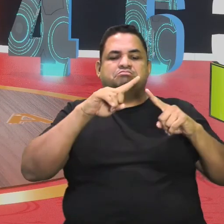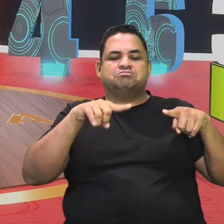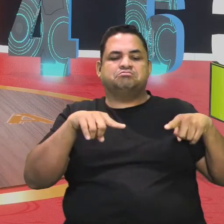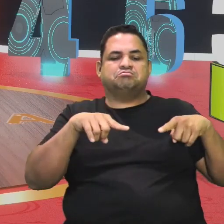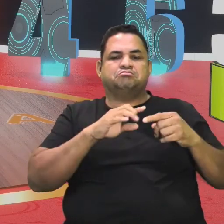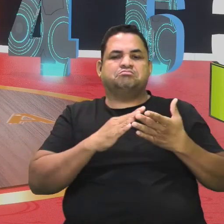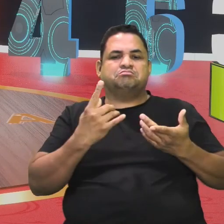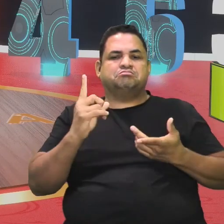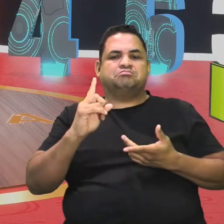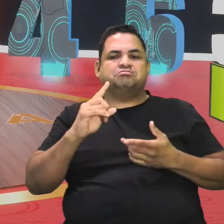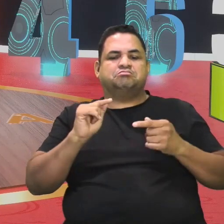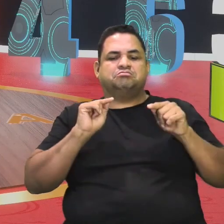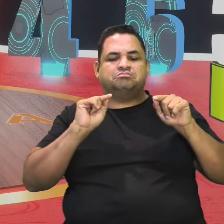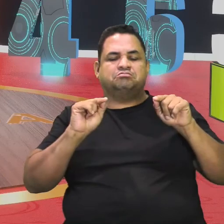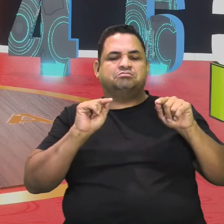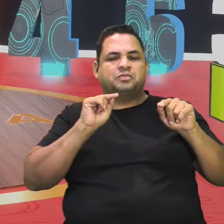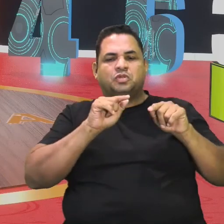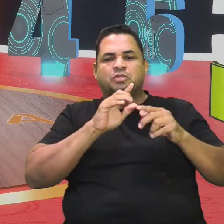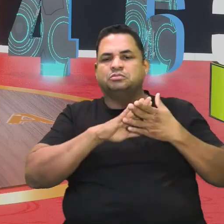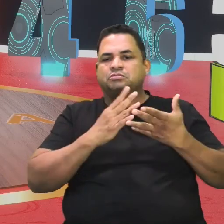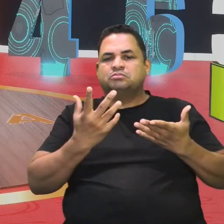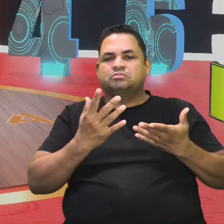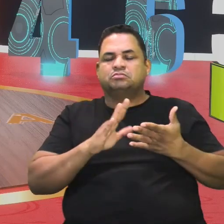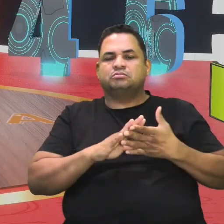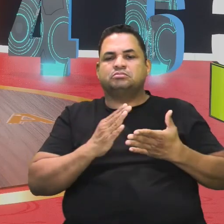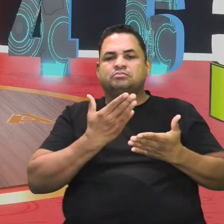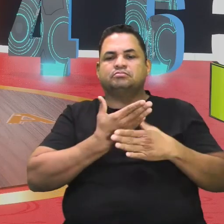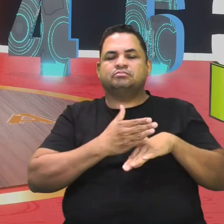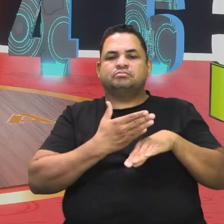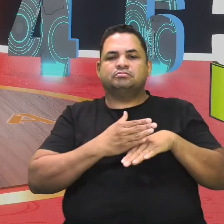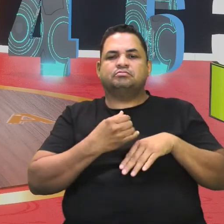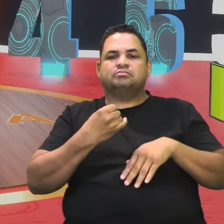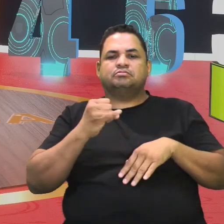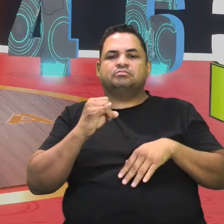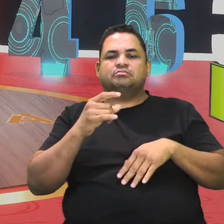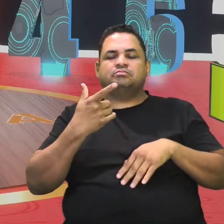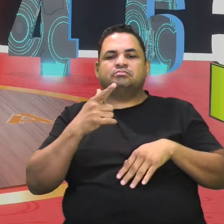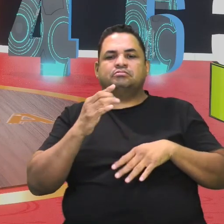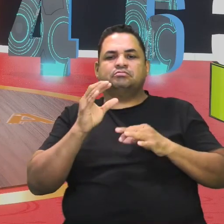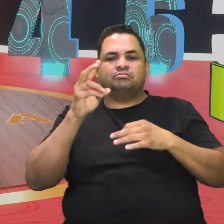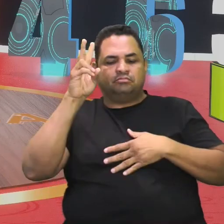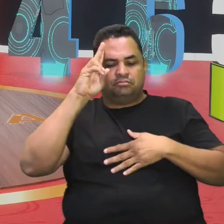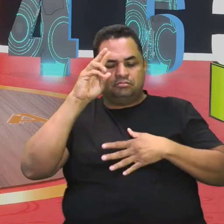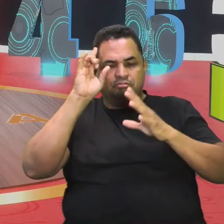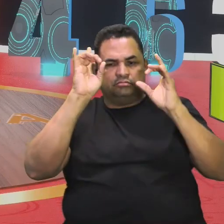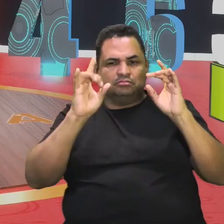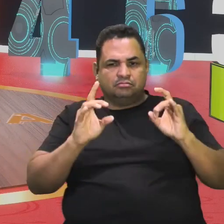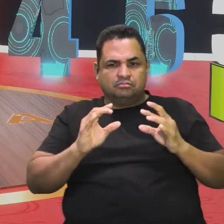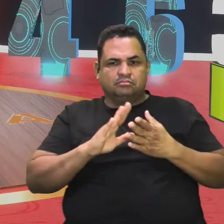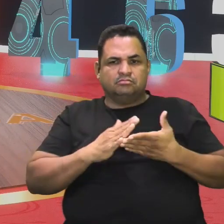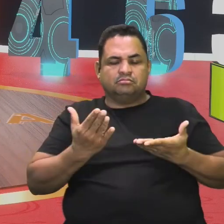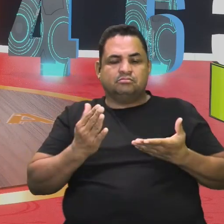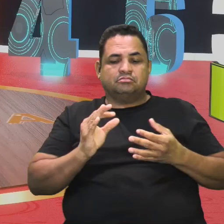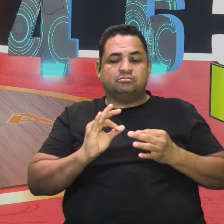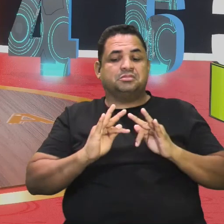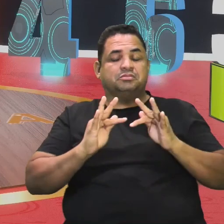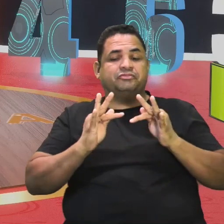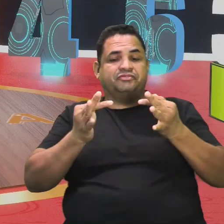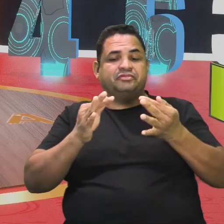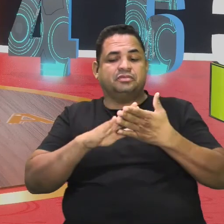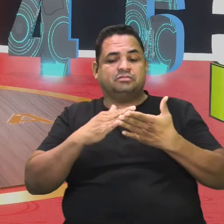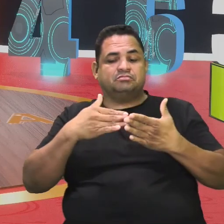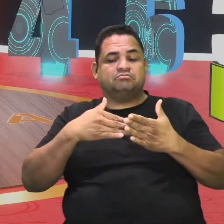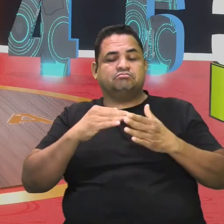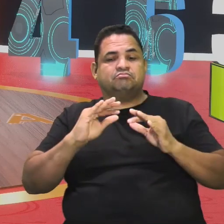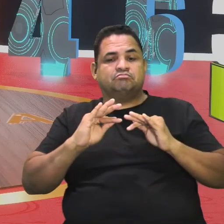negativo não toca no eixo X. Já achei a resposta. Então, bem prático. Mas se eu não estou ali na hora lembrando esses detalhes, eu deixo para o final. Por